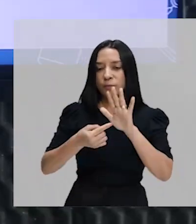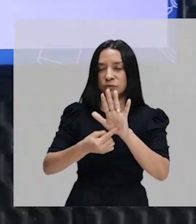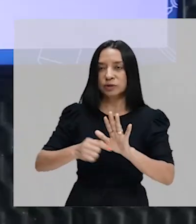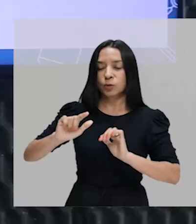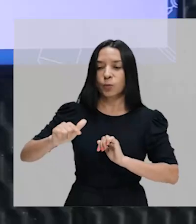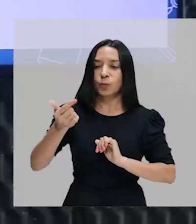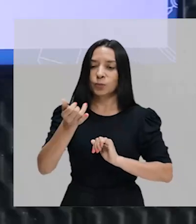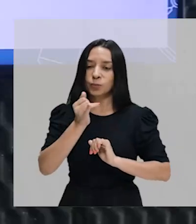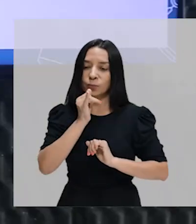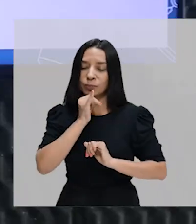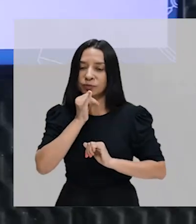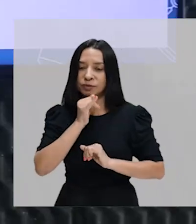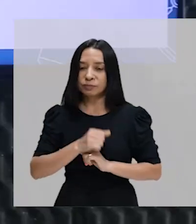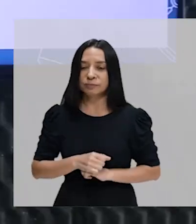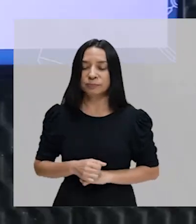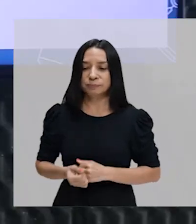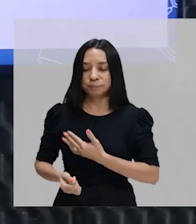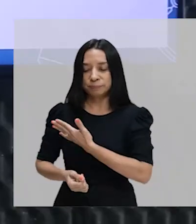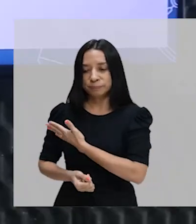aqui.